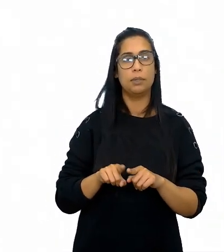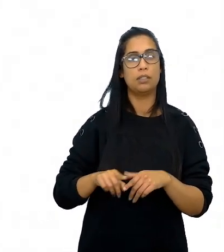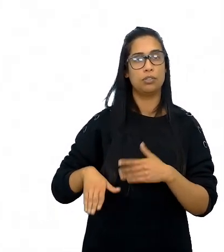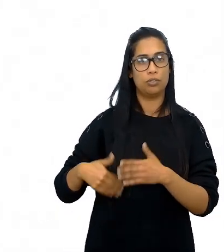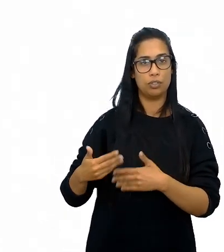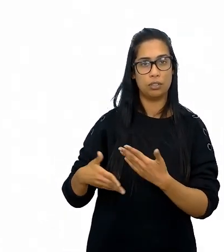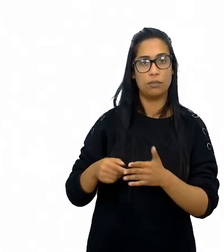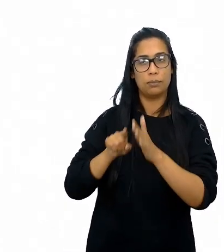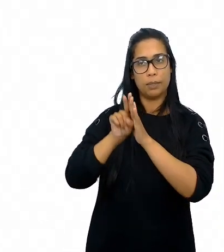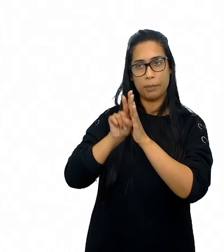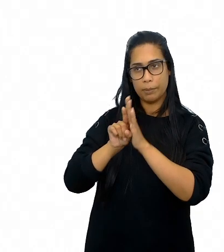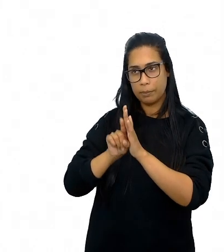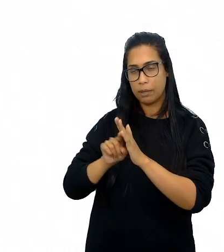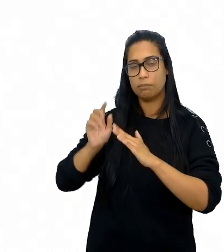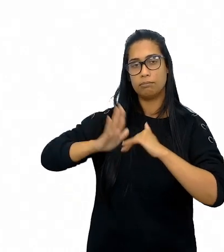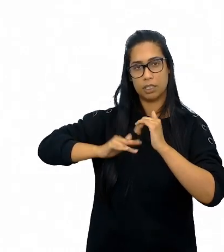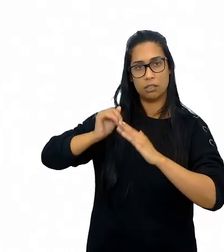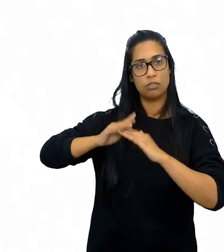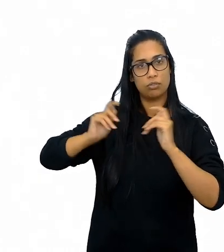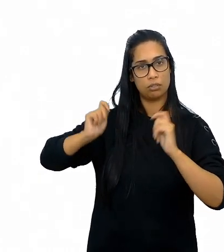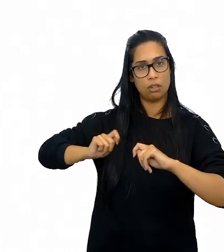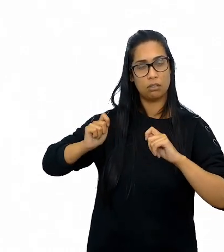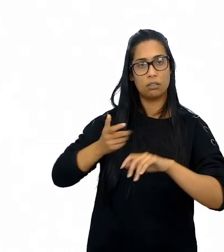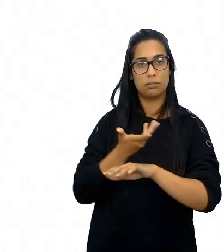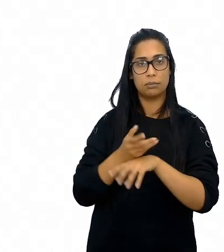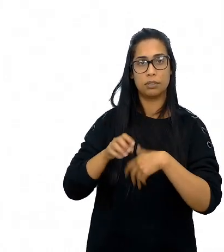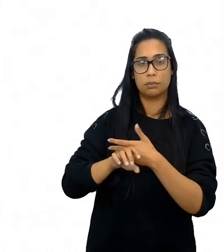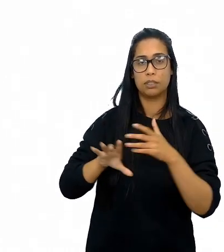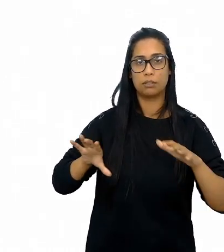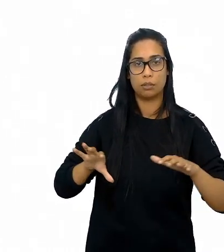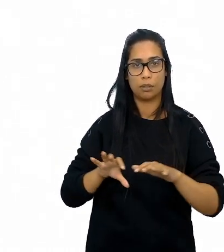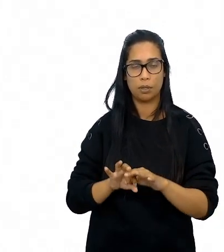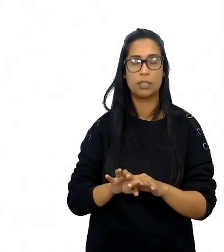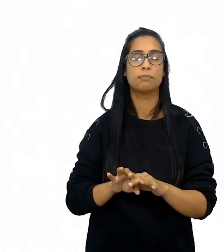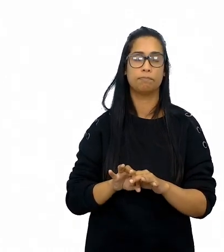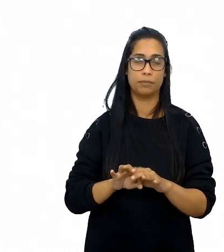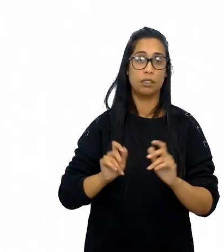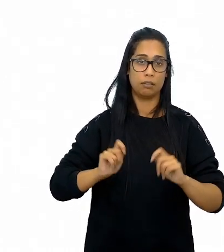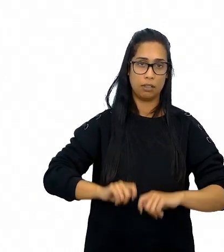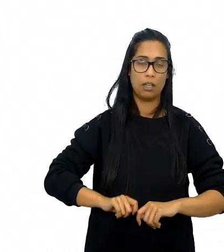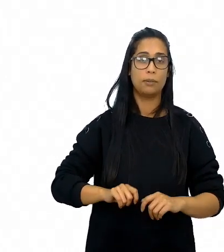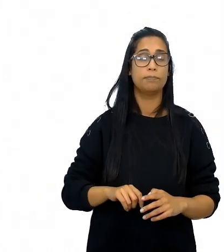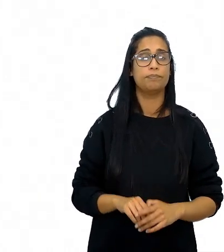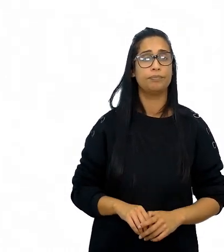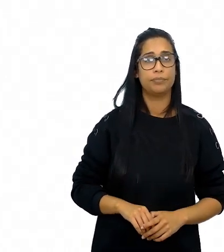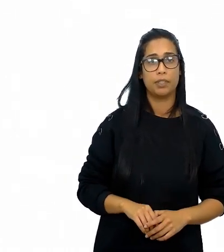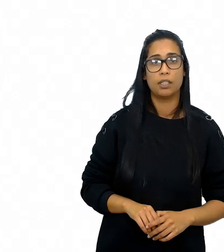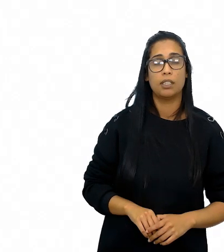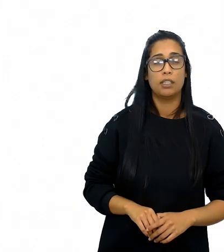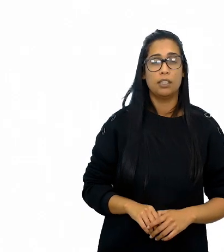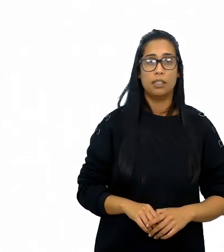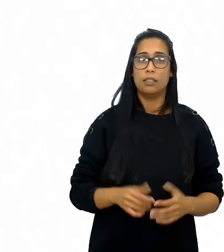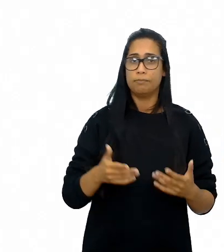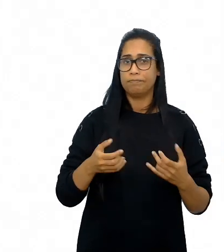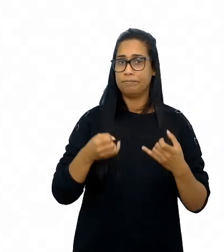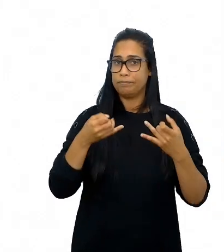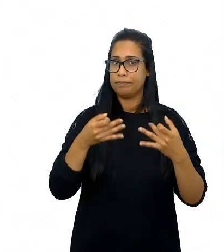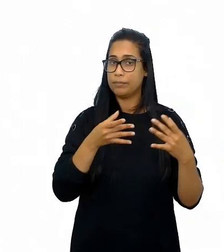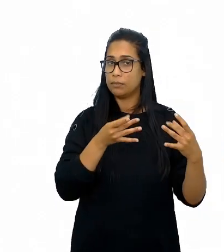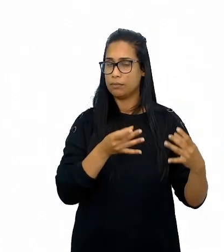práticas investigativas e práticas interdisciplinares. A gente também gosta de falar, né,